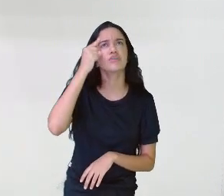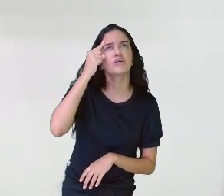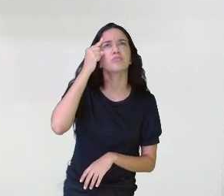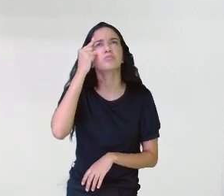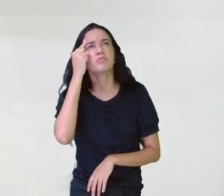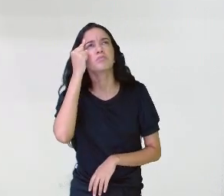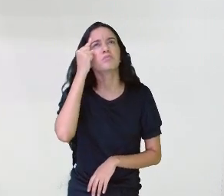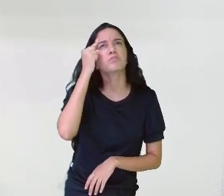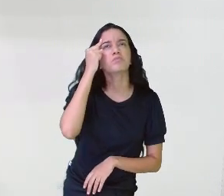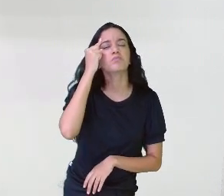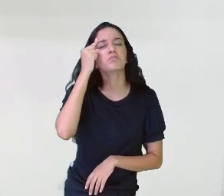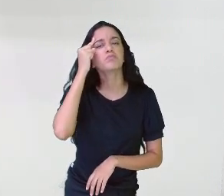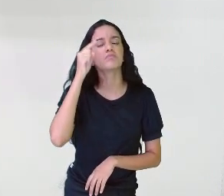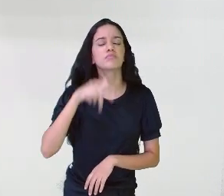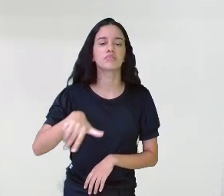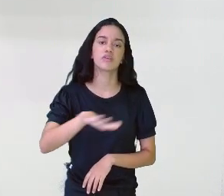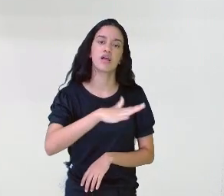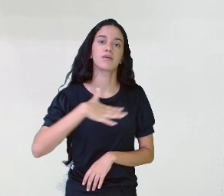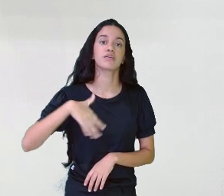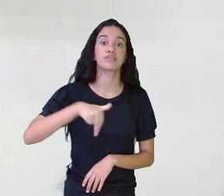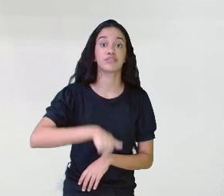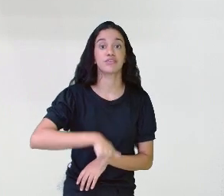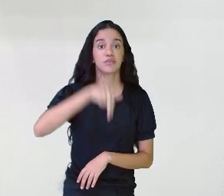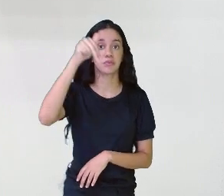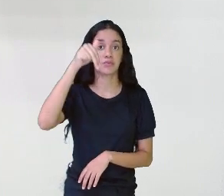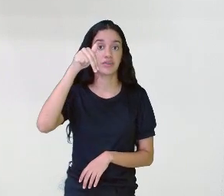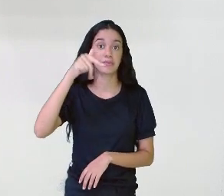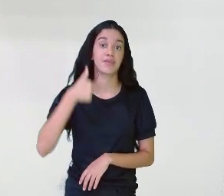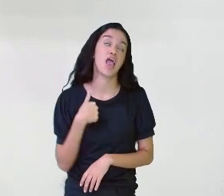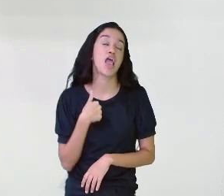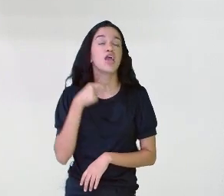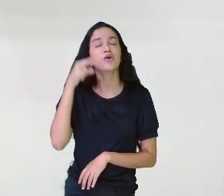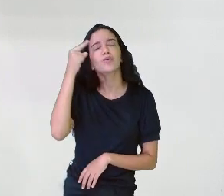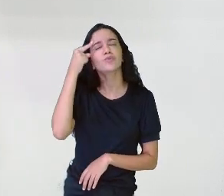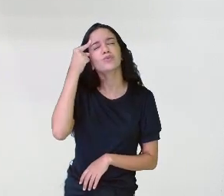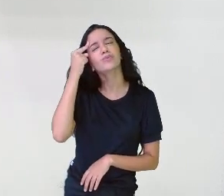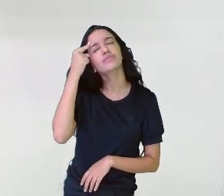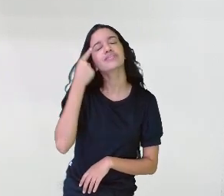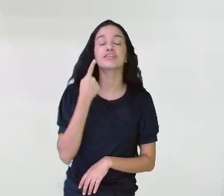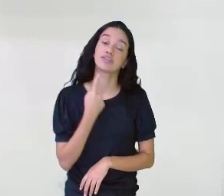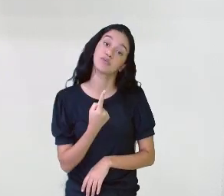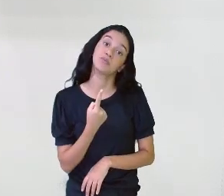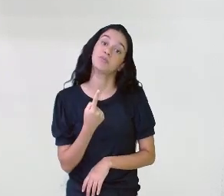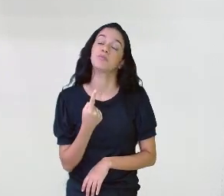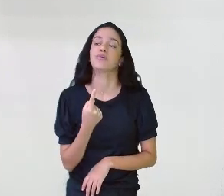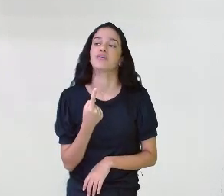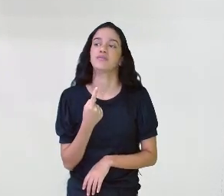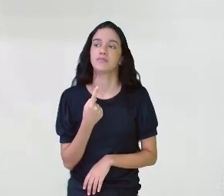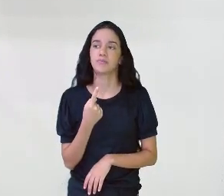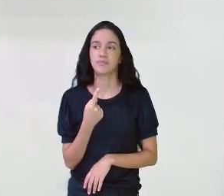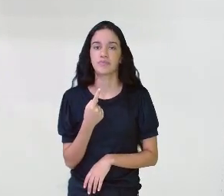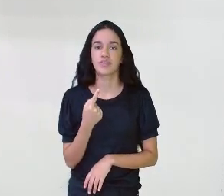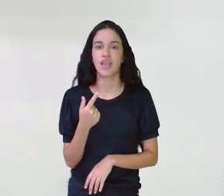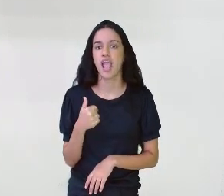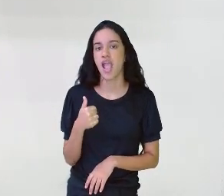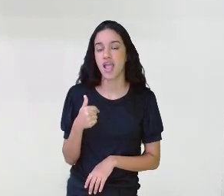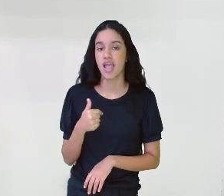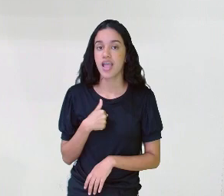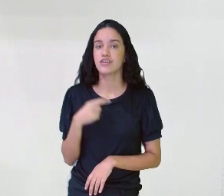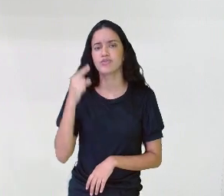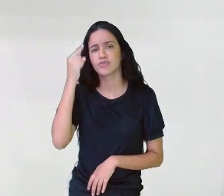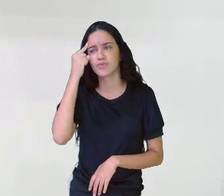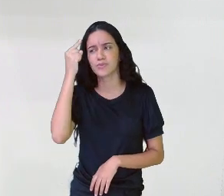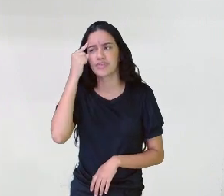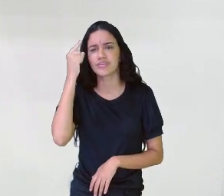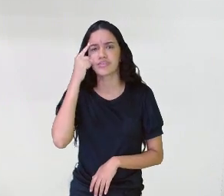você pensa em região Nordeste? Eu já estou pensando em uma aqui. Eu já estou